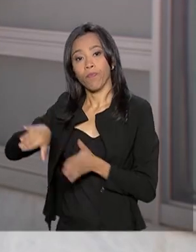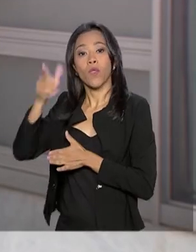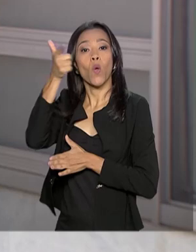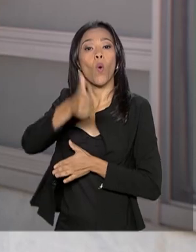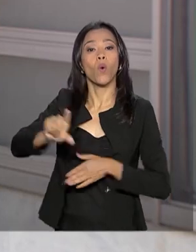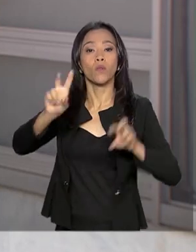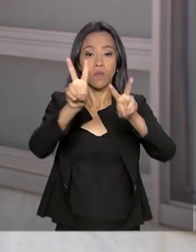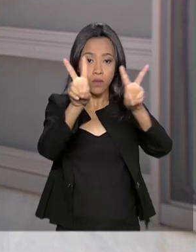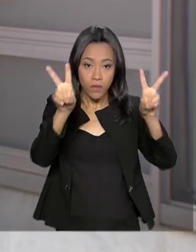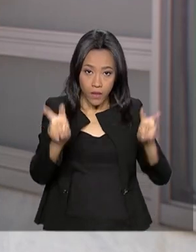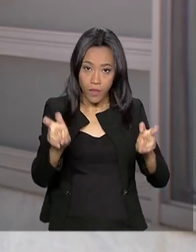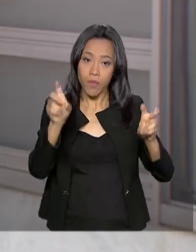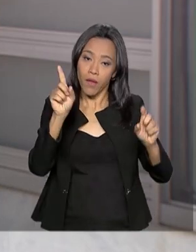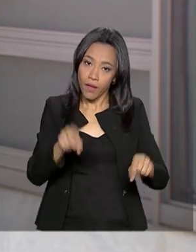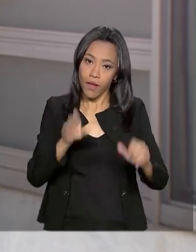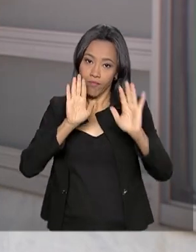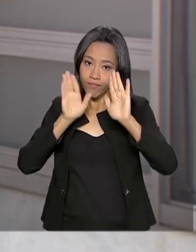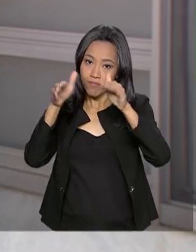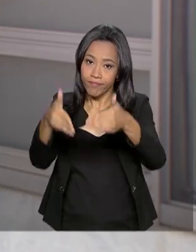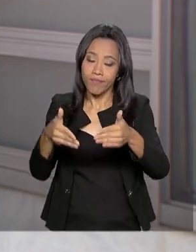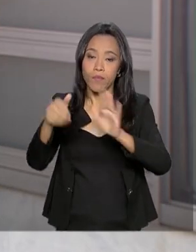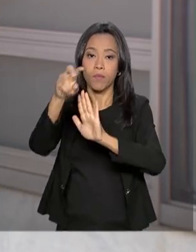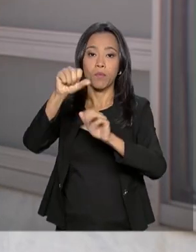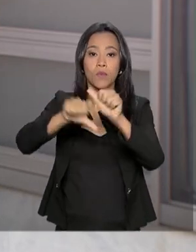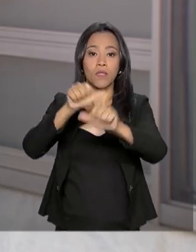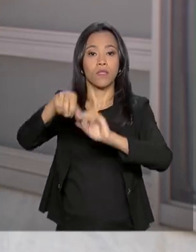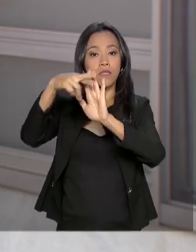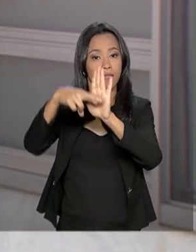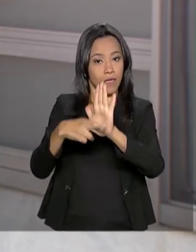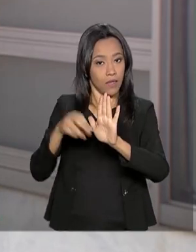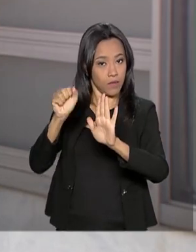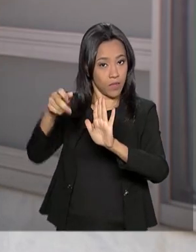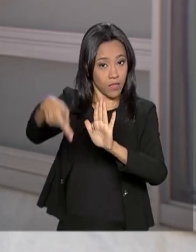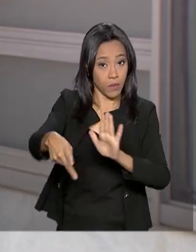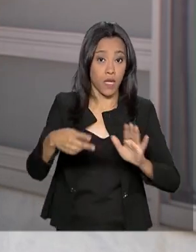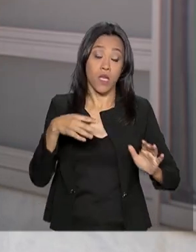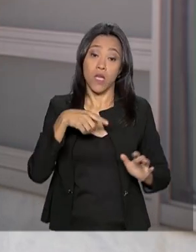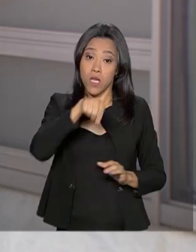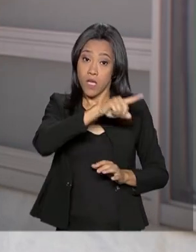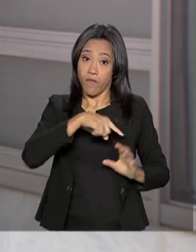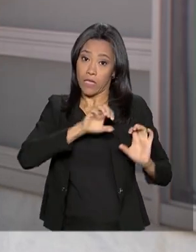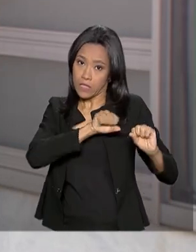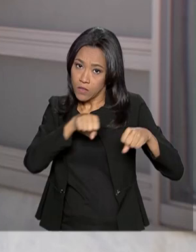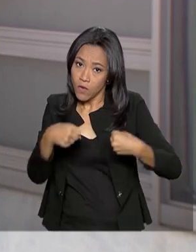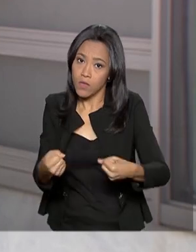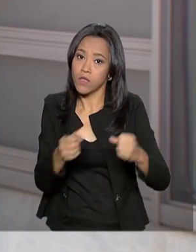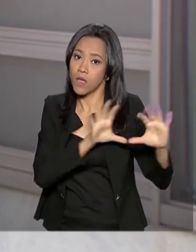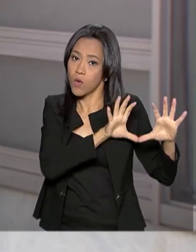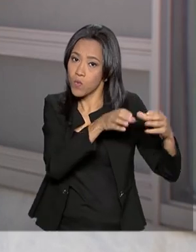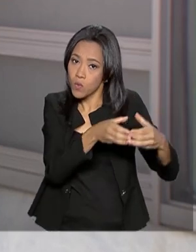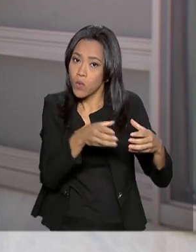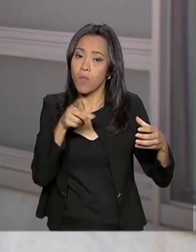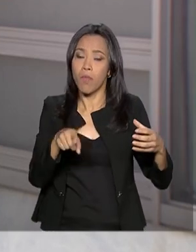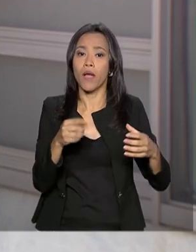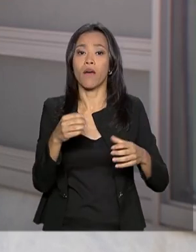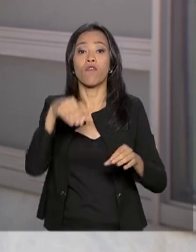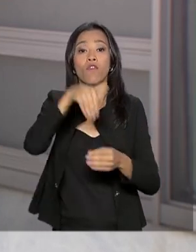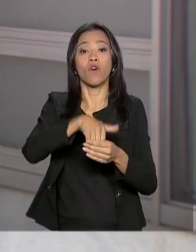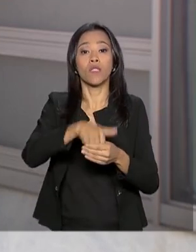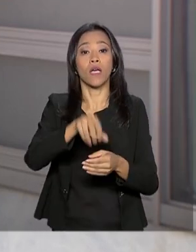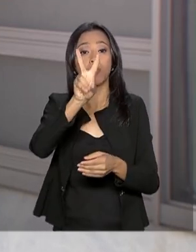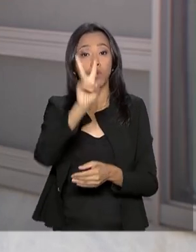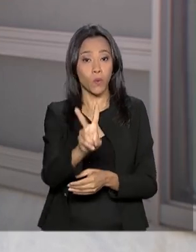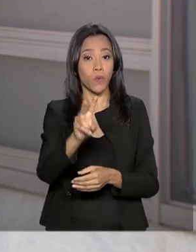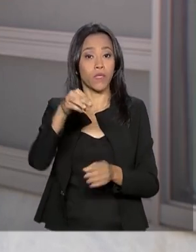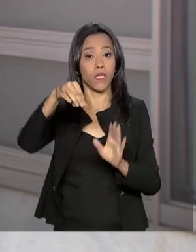tem a ver com reforma da Previdência. Os senadores vão tentar fazer hoje um esforço concentrado para votar duas medidas provisórias que estão